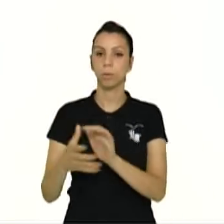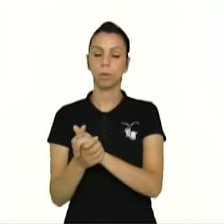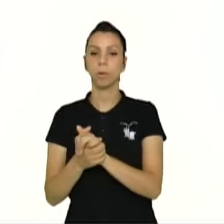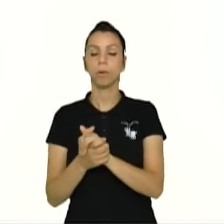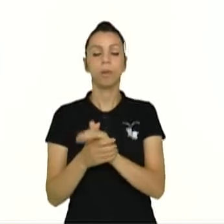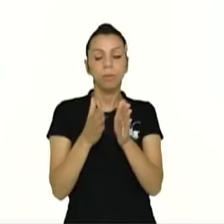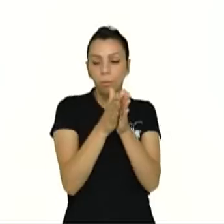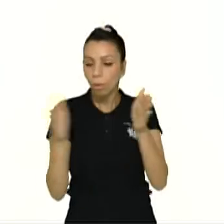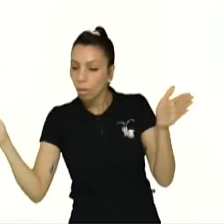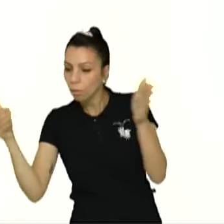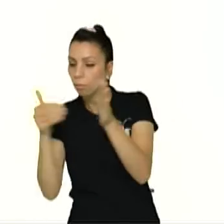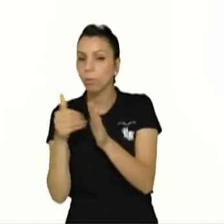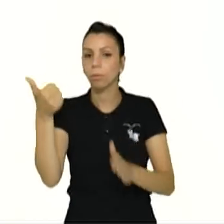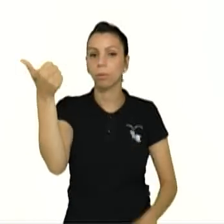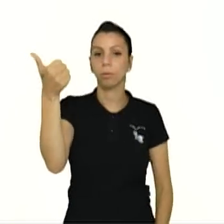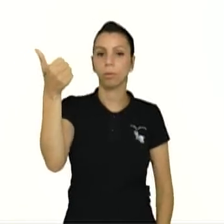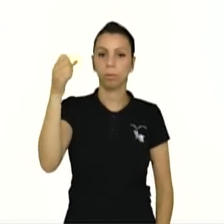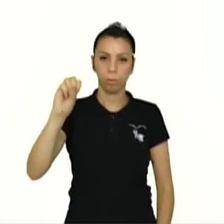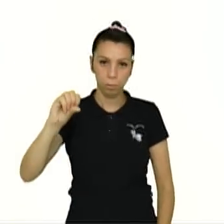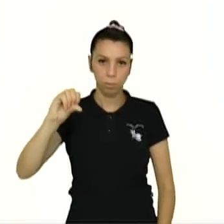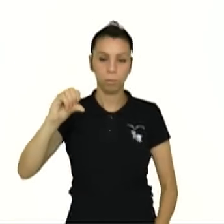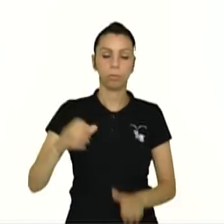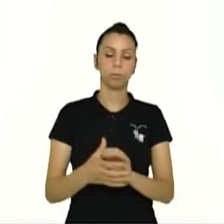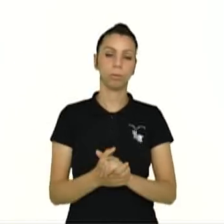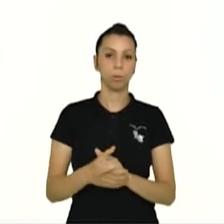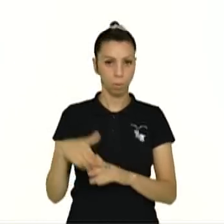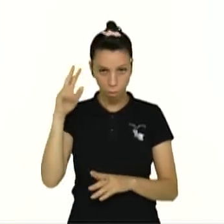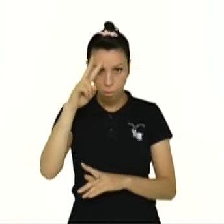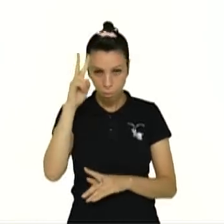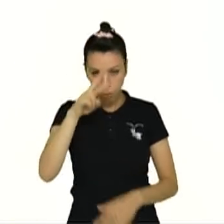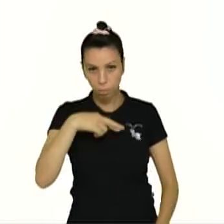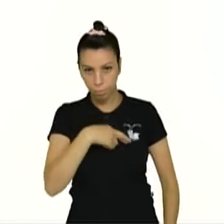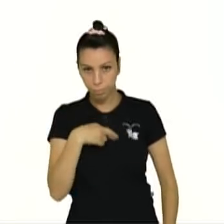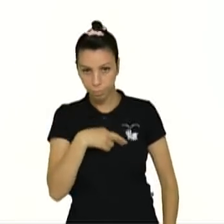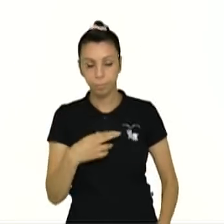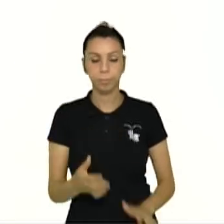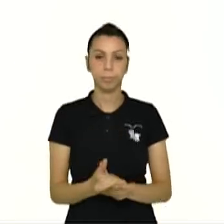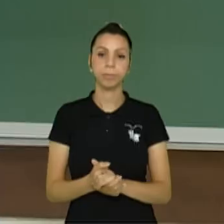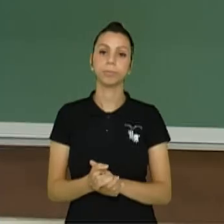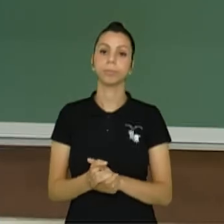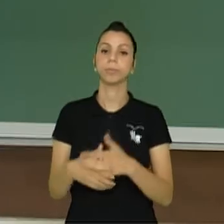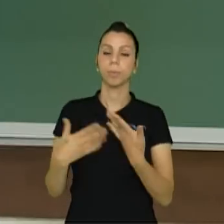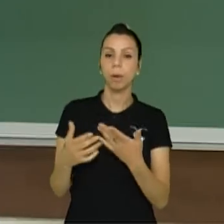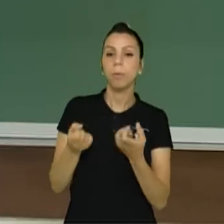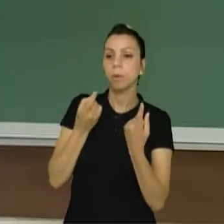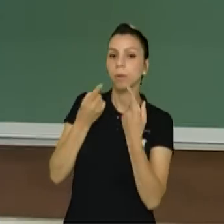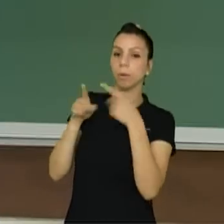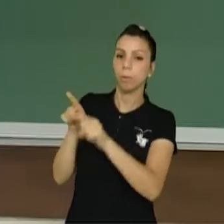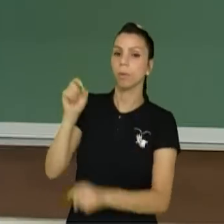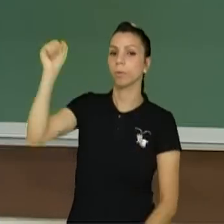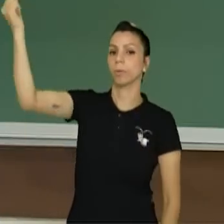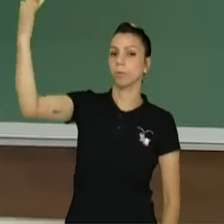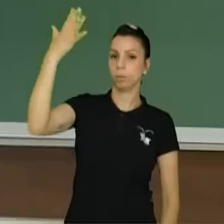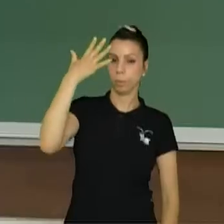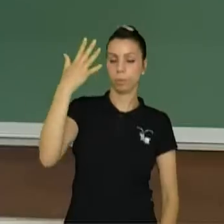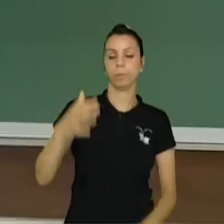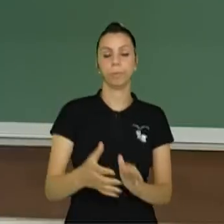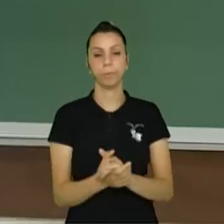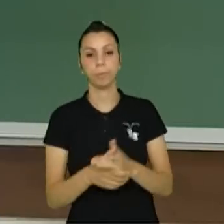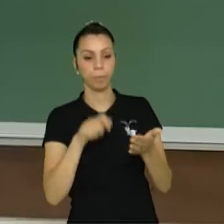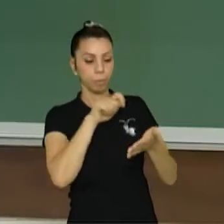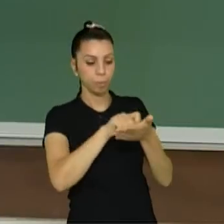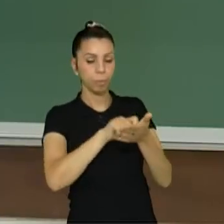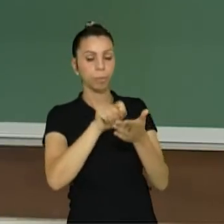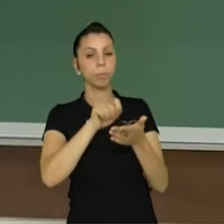século XIX. Então, lembra que nós falamos do romantismo. Criticava o iluminismo e tal. Escreva os seus